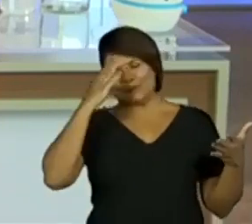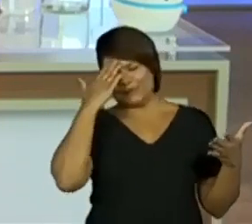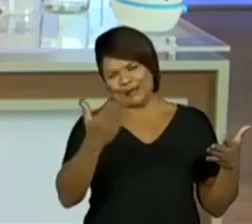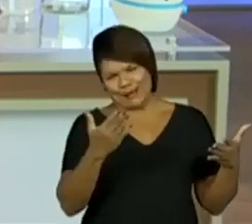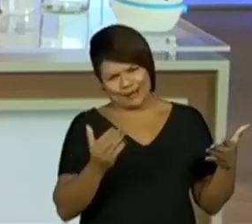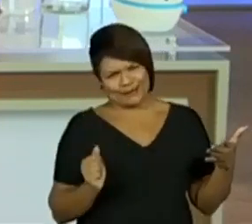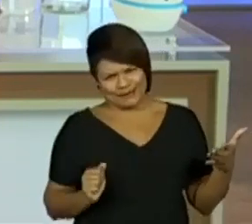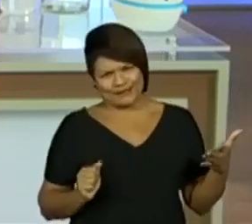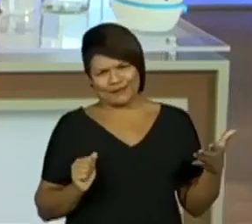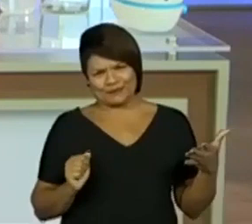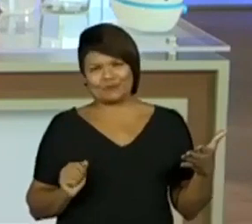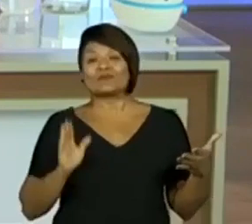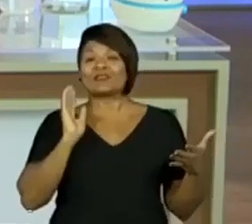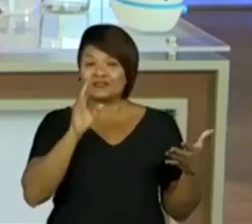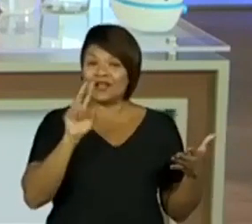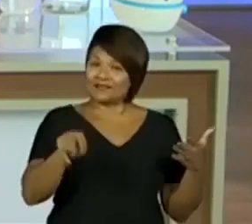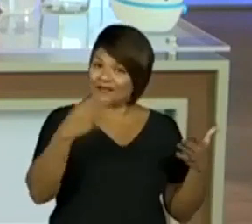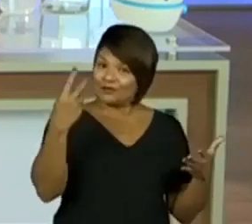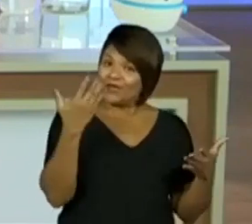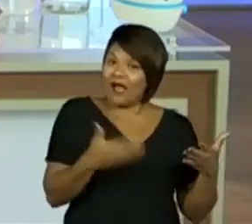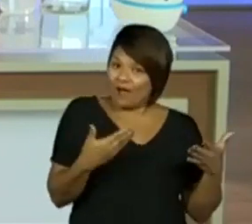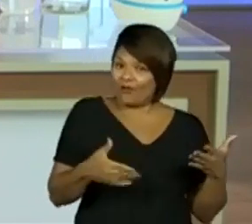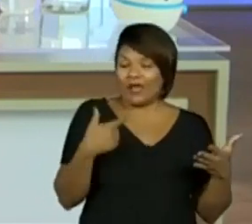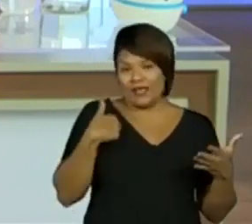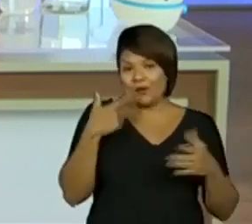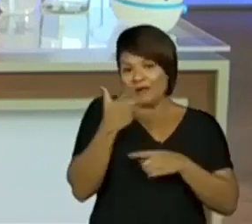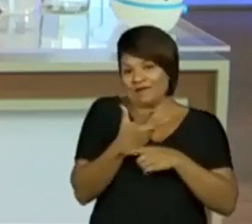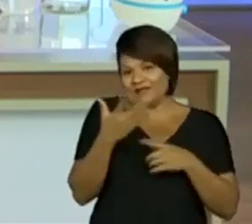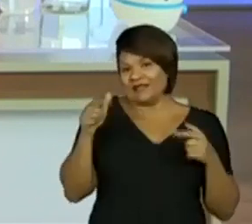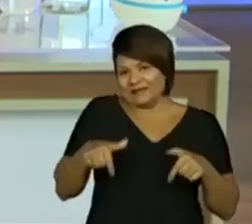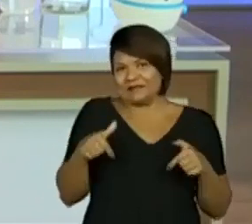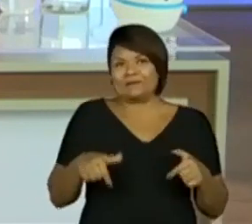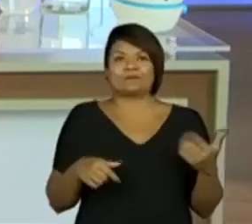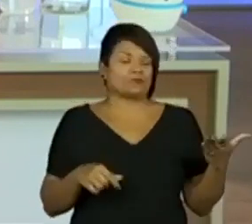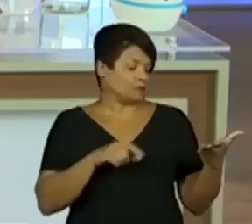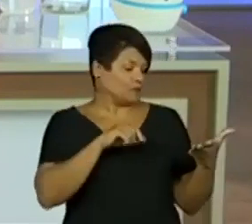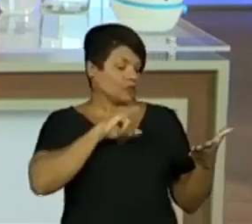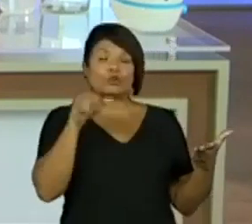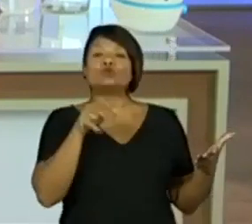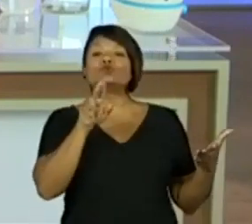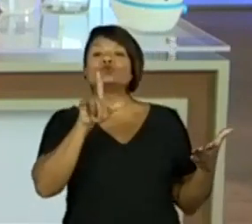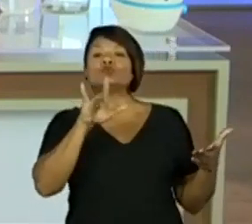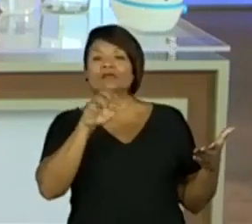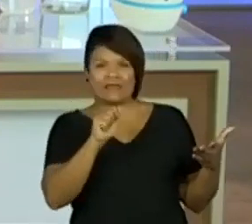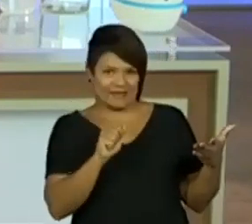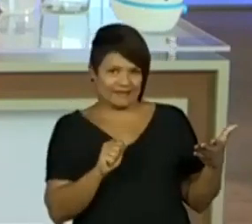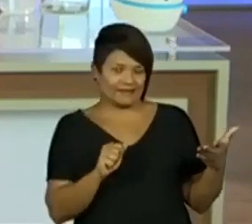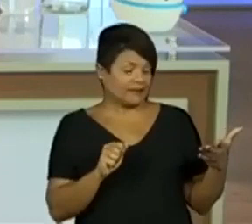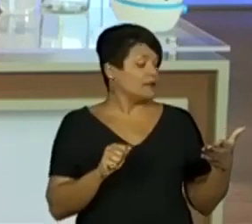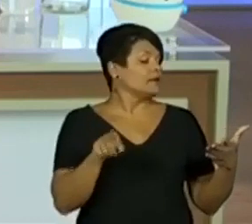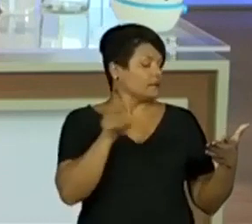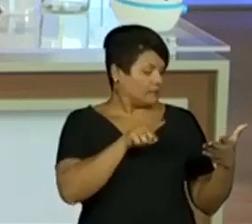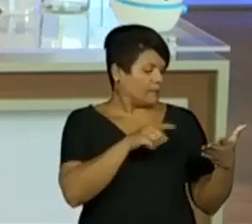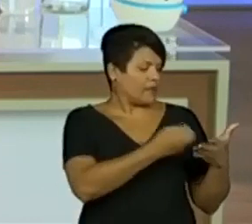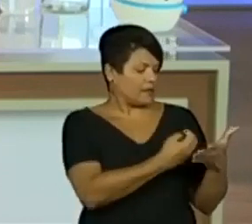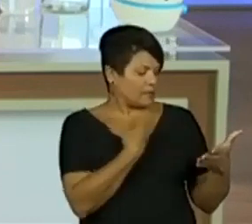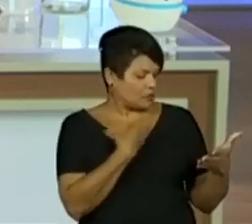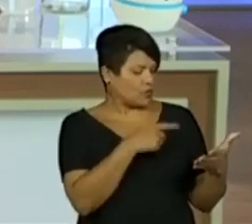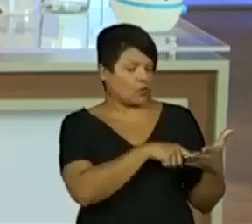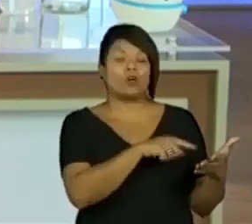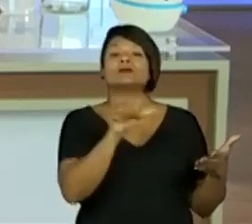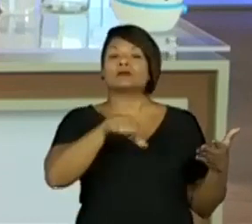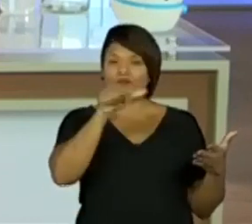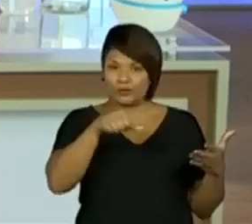Eduardo. É a segunda aula que estou gravando aqui. A Júlia falou das transformações nos alimentos.